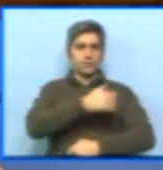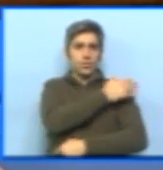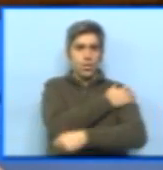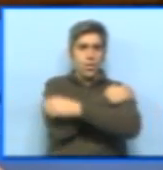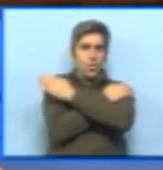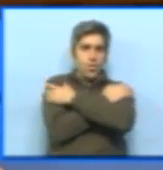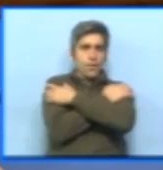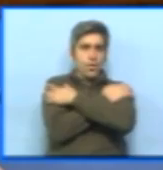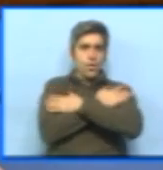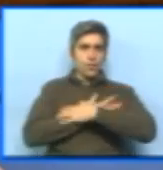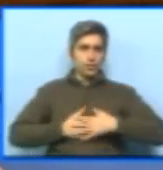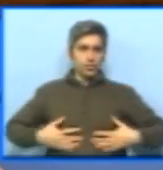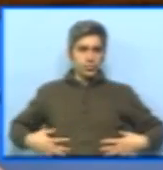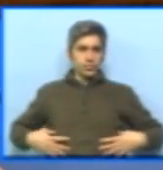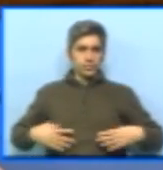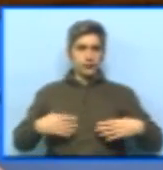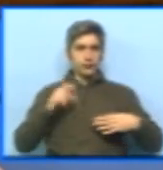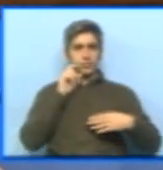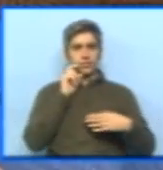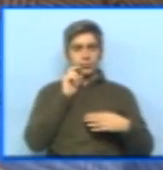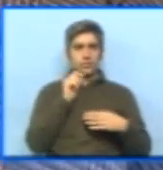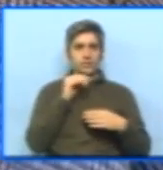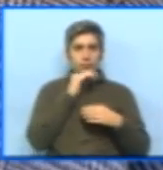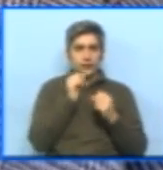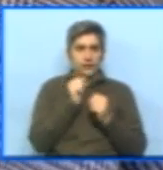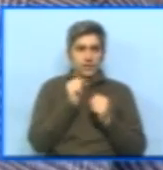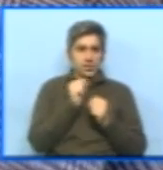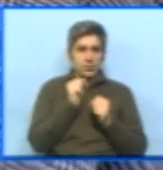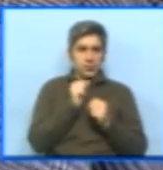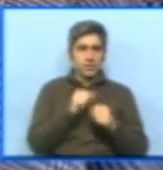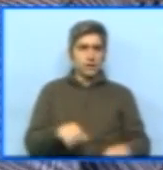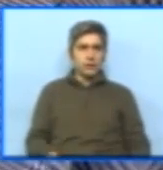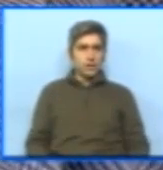ombros para proteger também do frio.